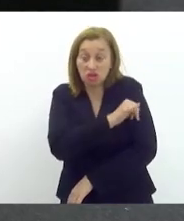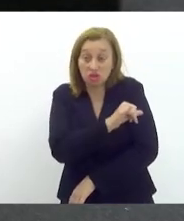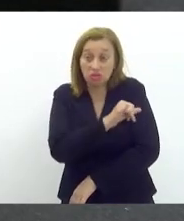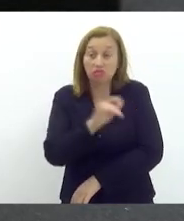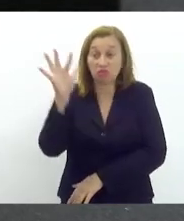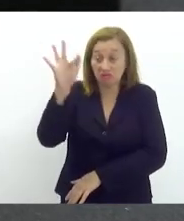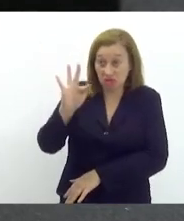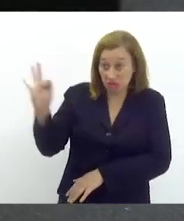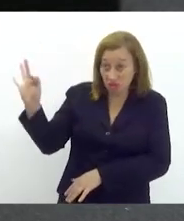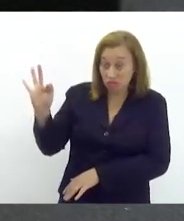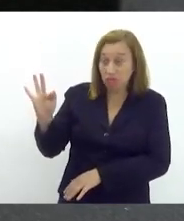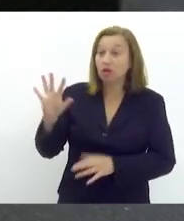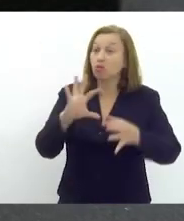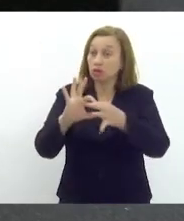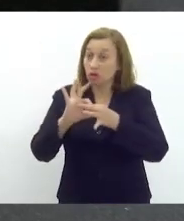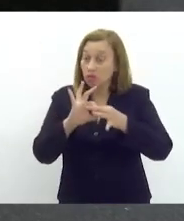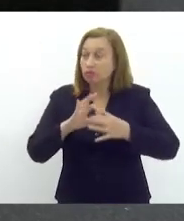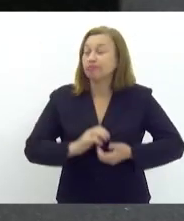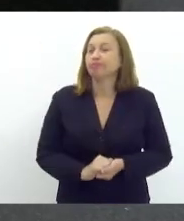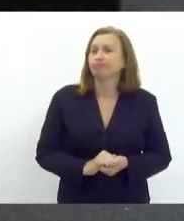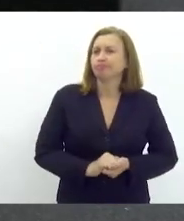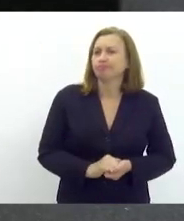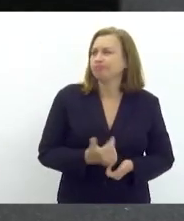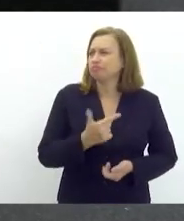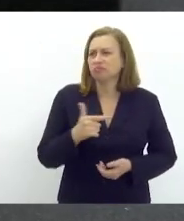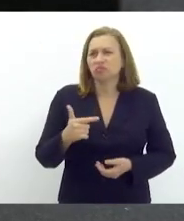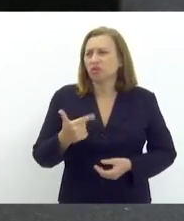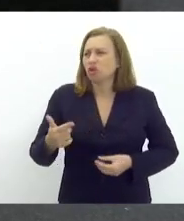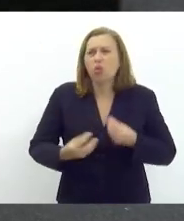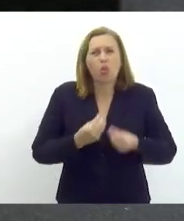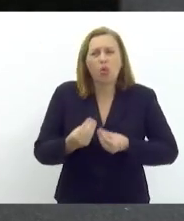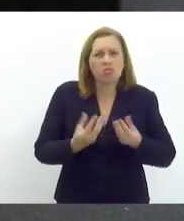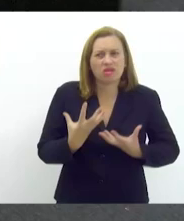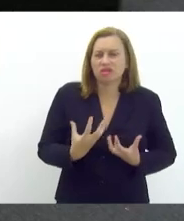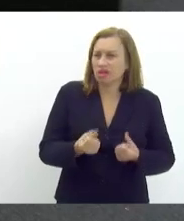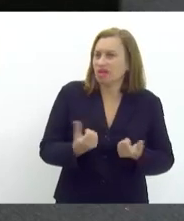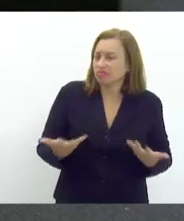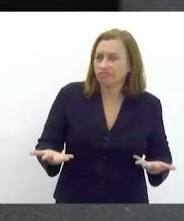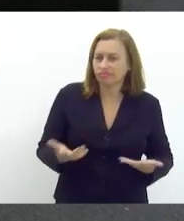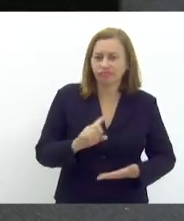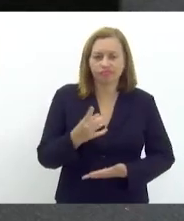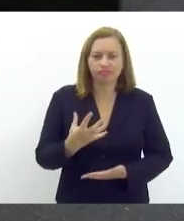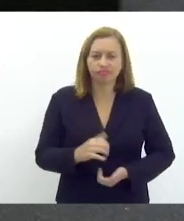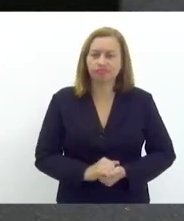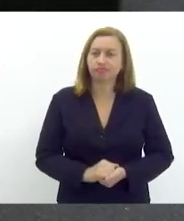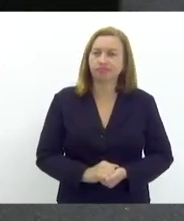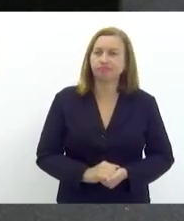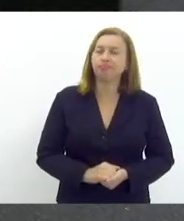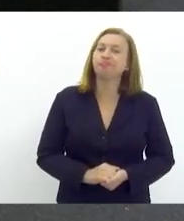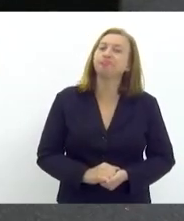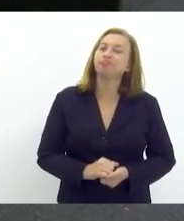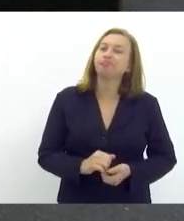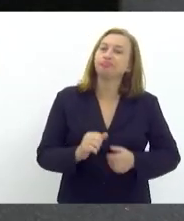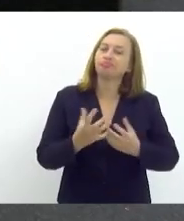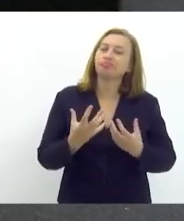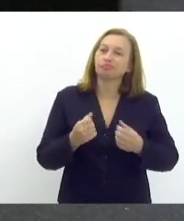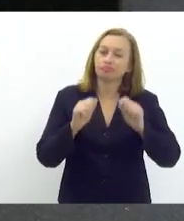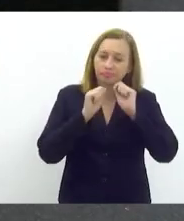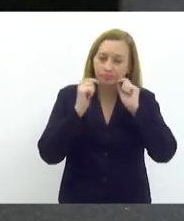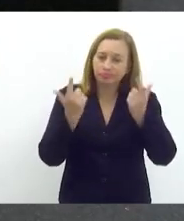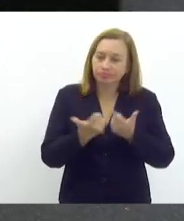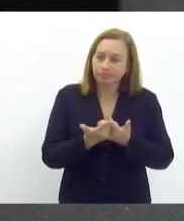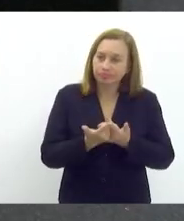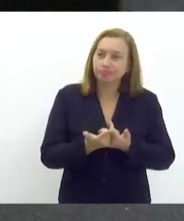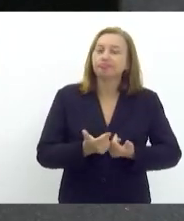nossa Federação da nossa união não dá para aceitar isso então a gente não vai abrir mão e eu conto muito com essa Assembleia quanto muito